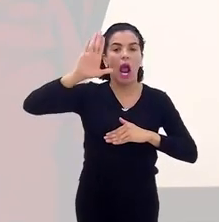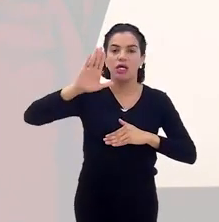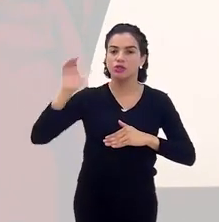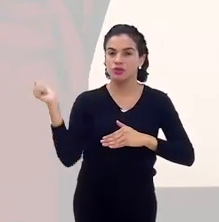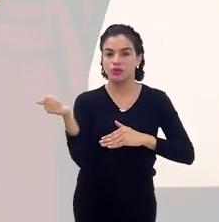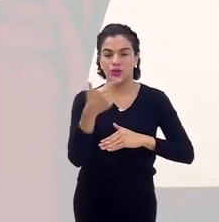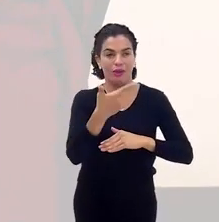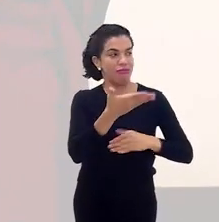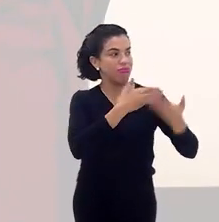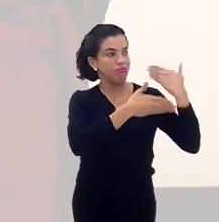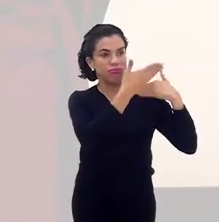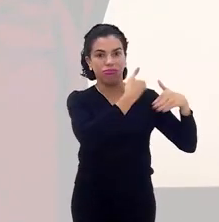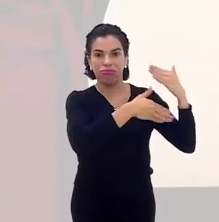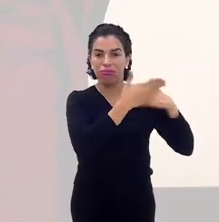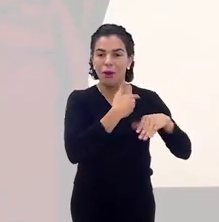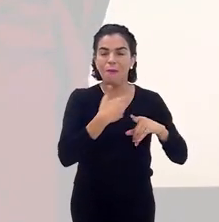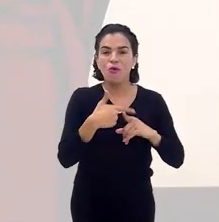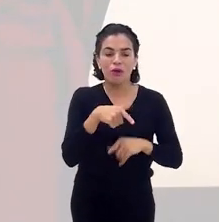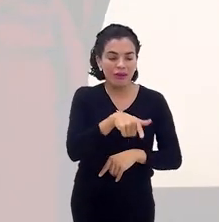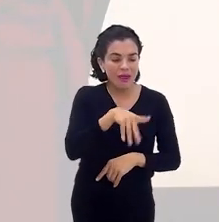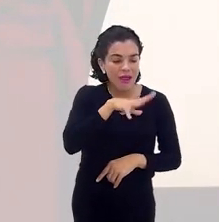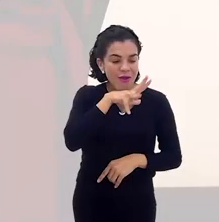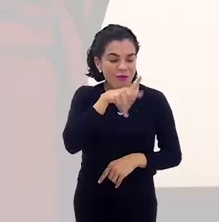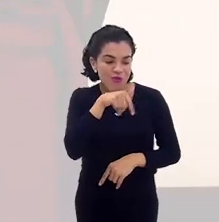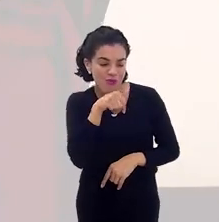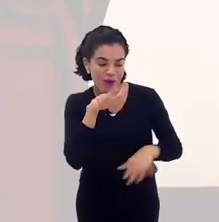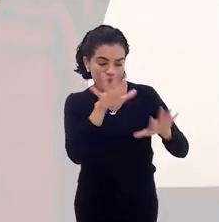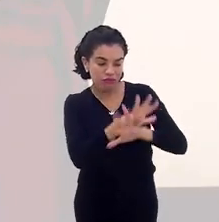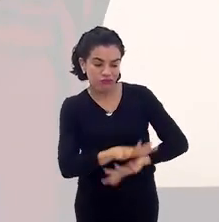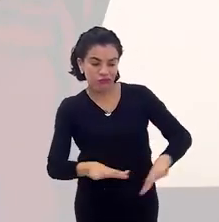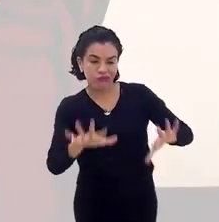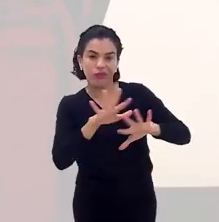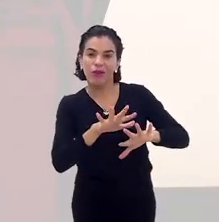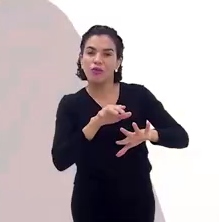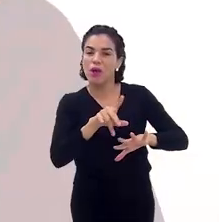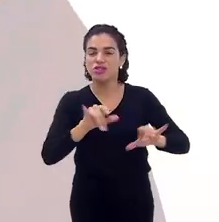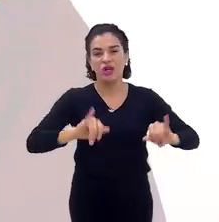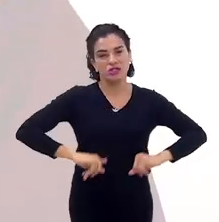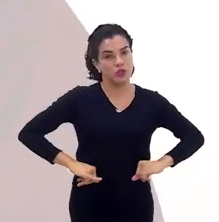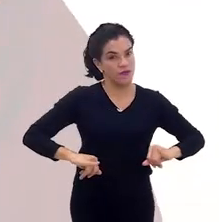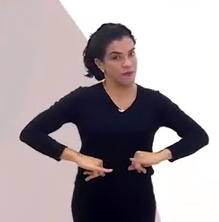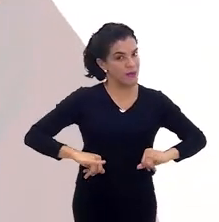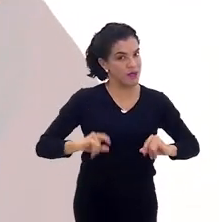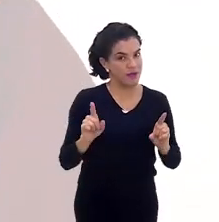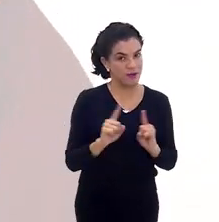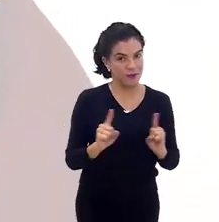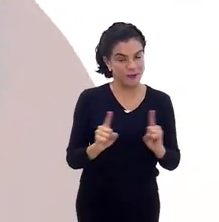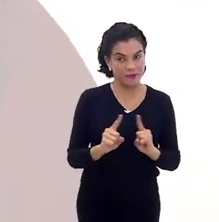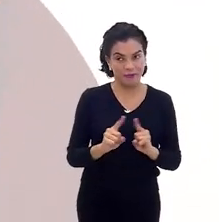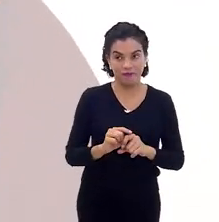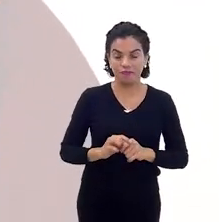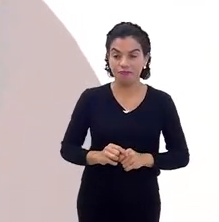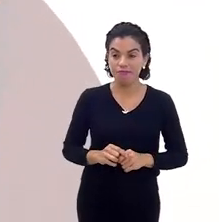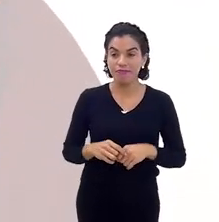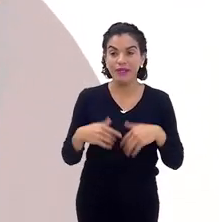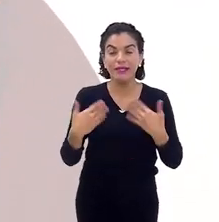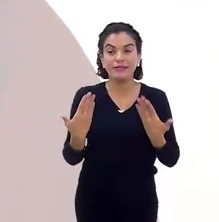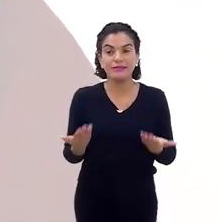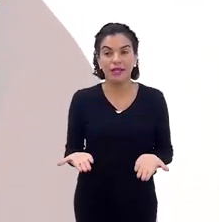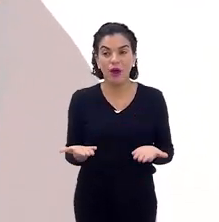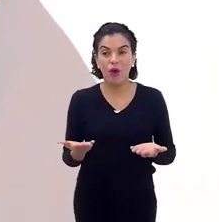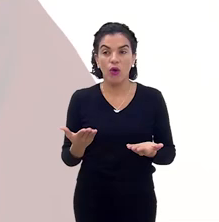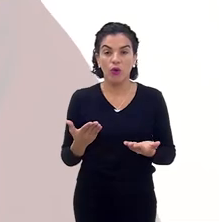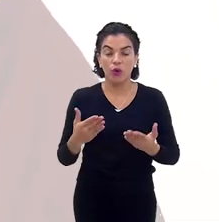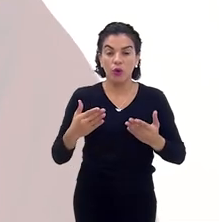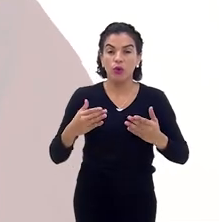além, porque hoje, como a gente acha que eles também têm uma natureza búdica, então não é só o sofrimento que eles têm hoje. E,